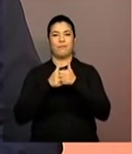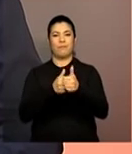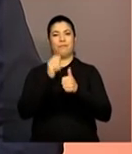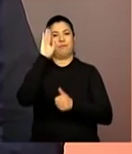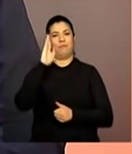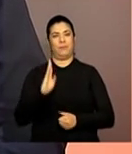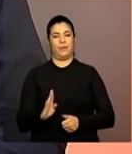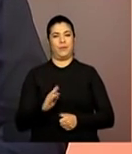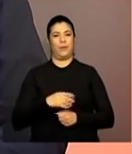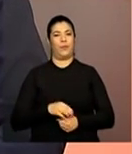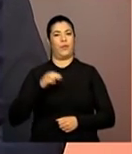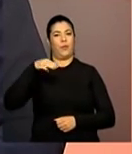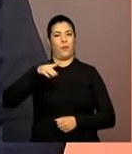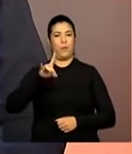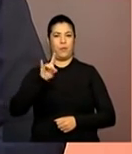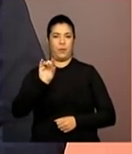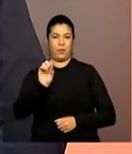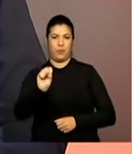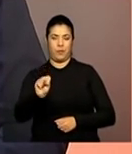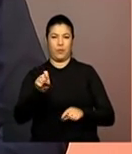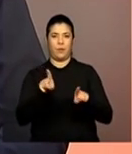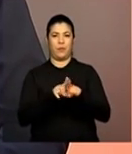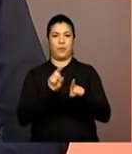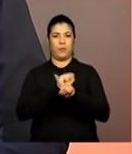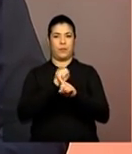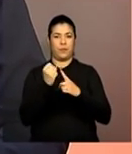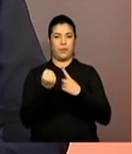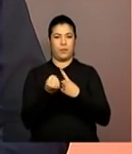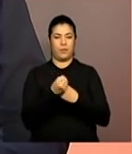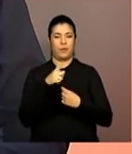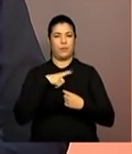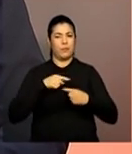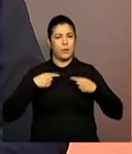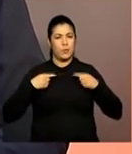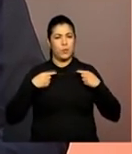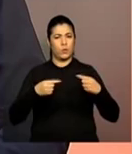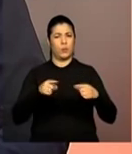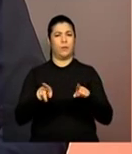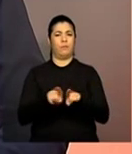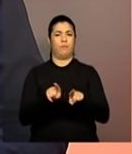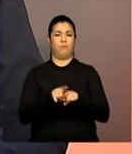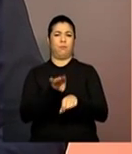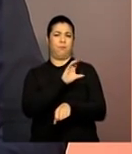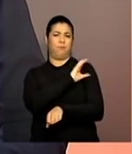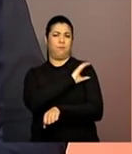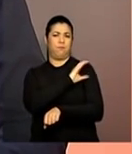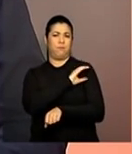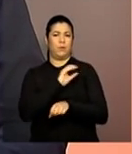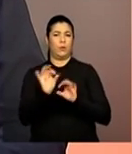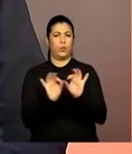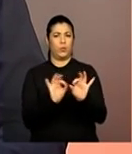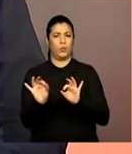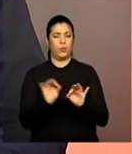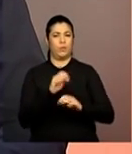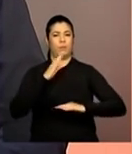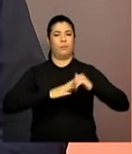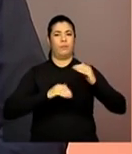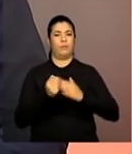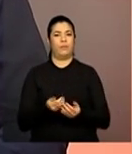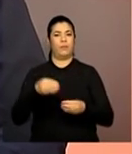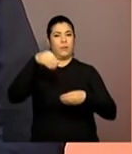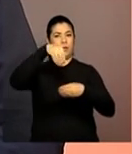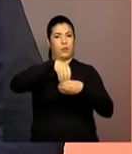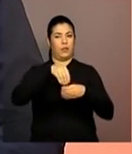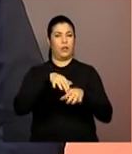Brasil o Ministério do Desenvolvimento Social e combate à fome tem o grande desafio de coordenar as ações interministeriais